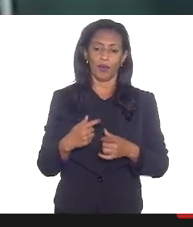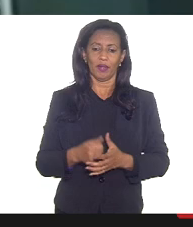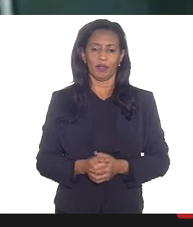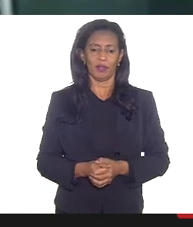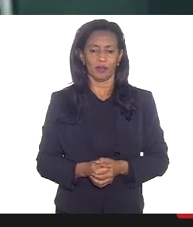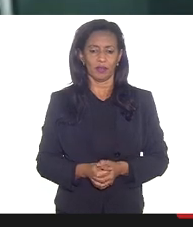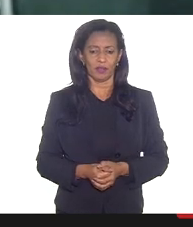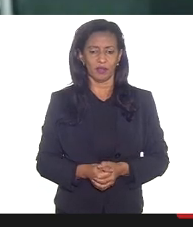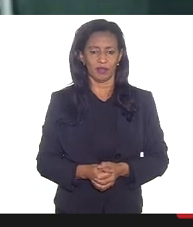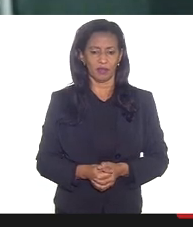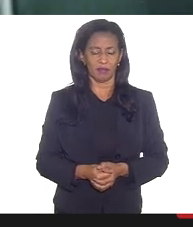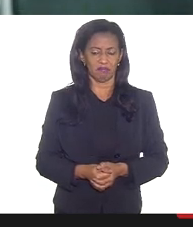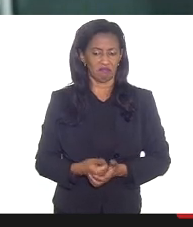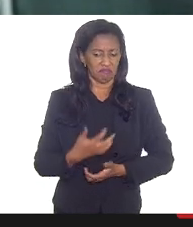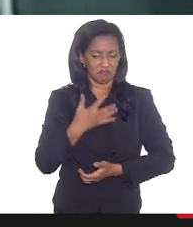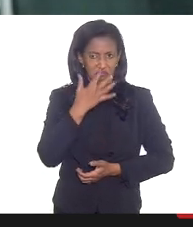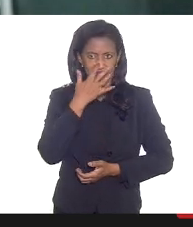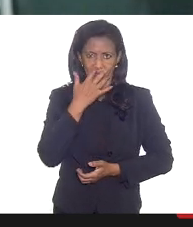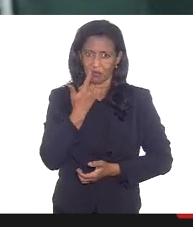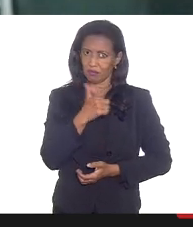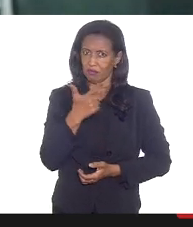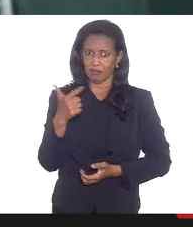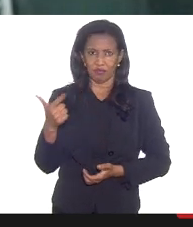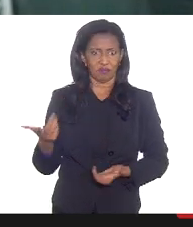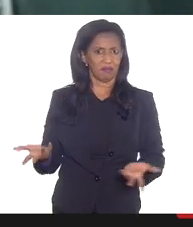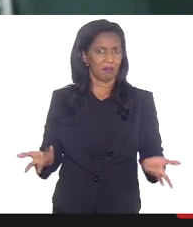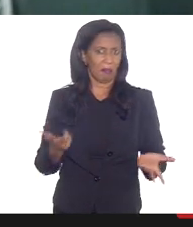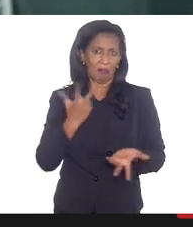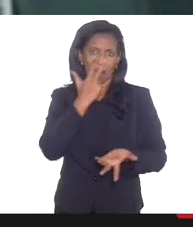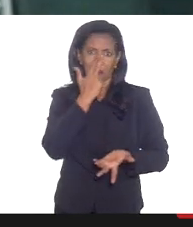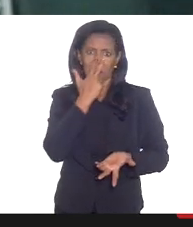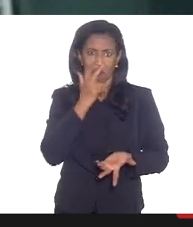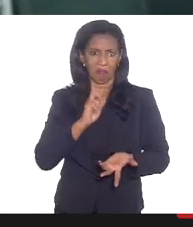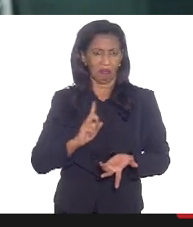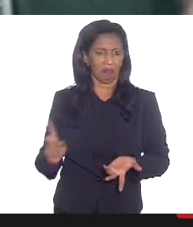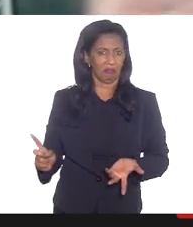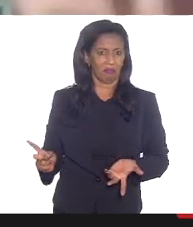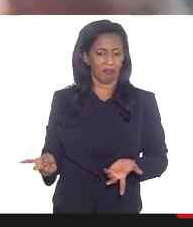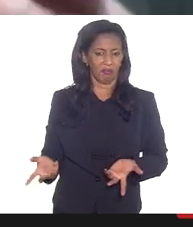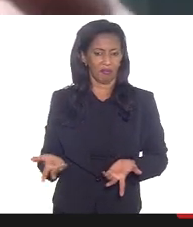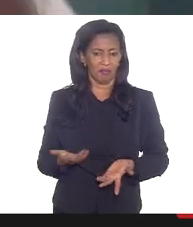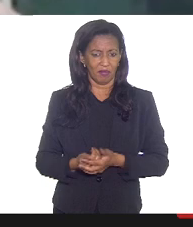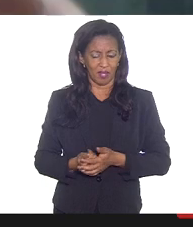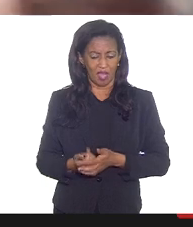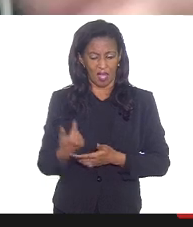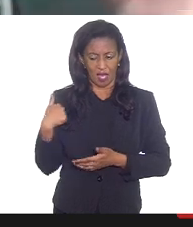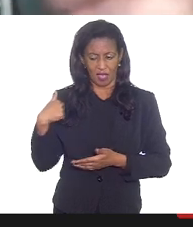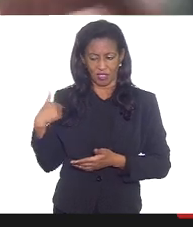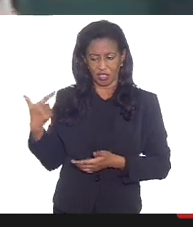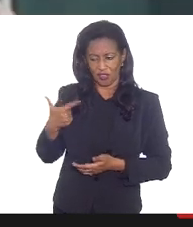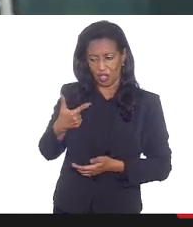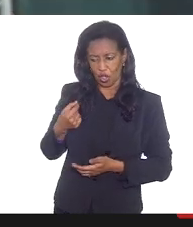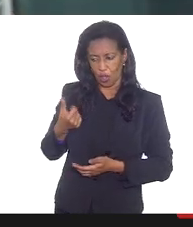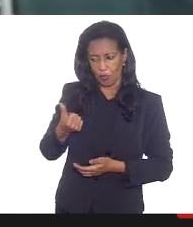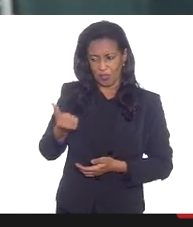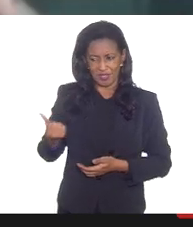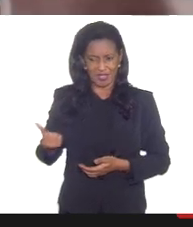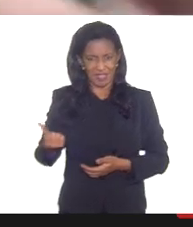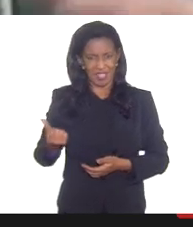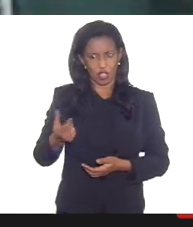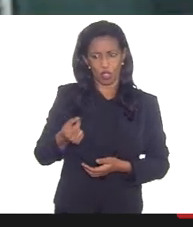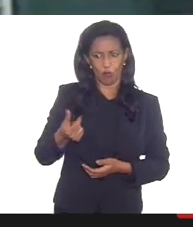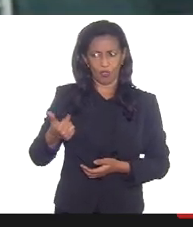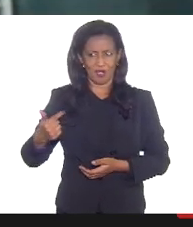a impressão que eu tenho é que não, que a BNCC já vem caminhando desde 2016,